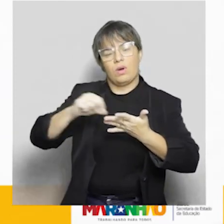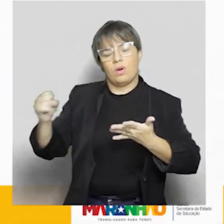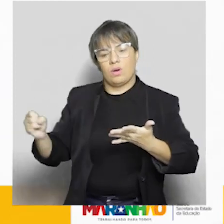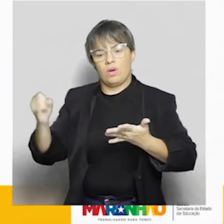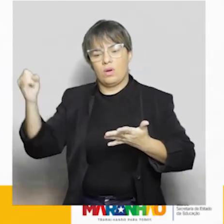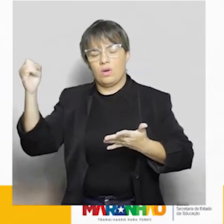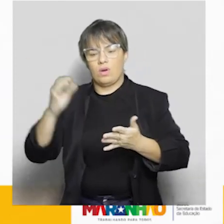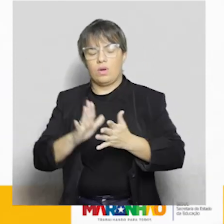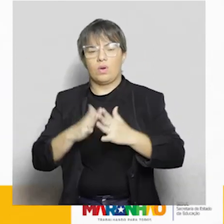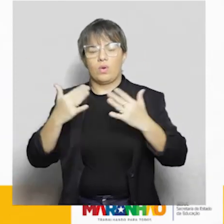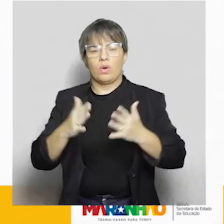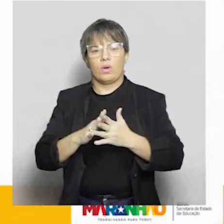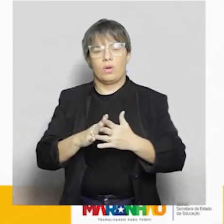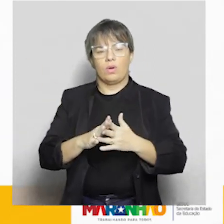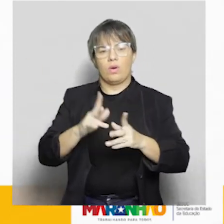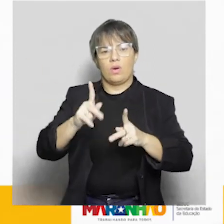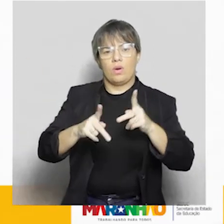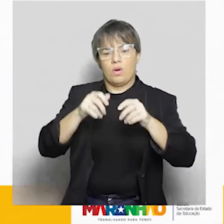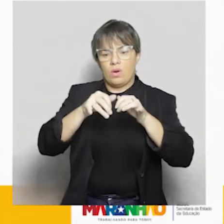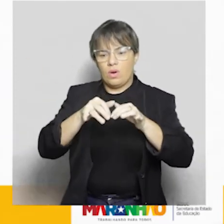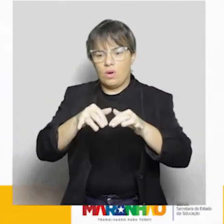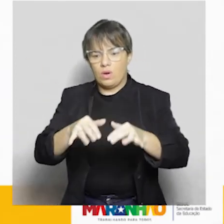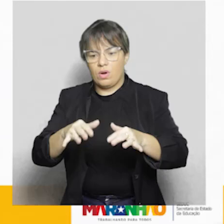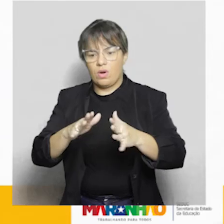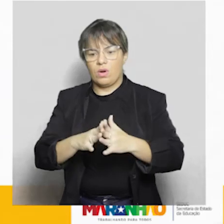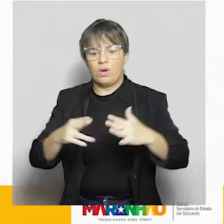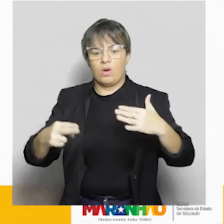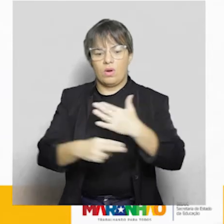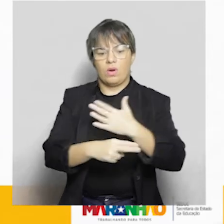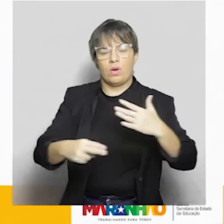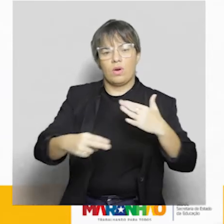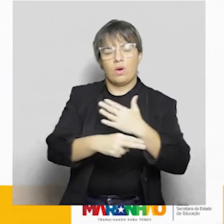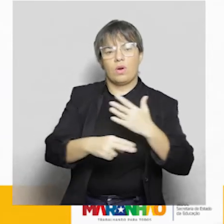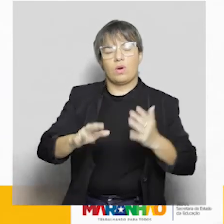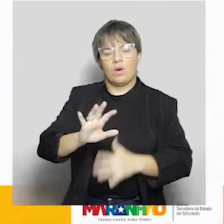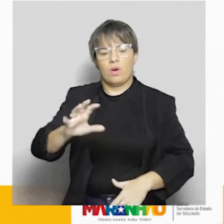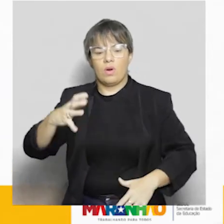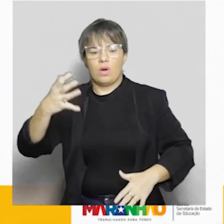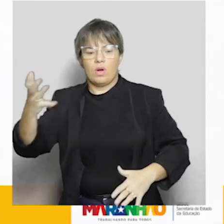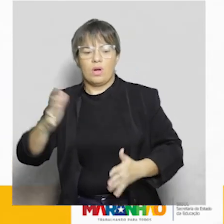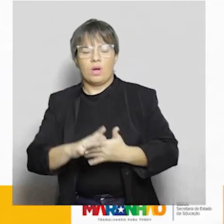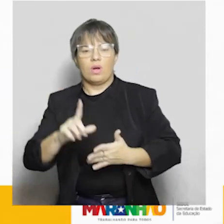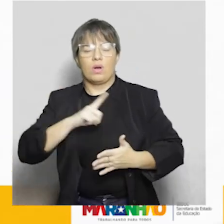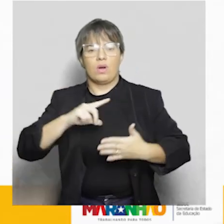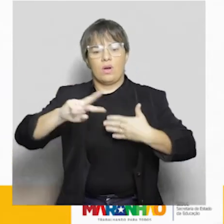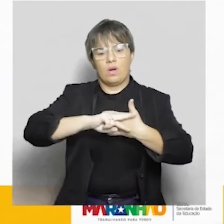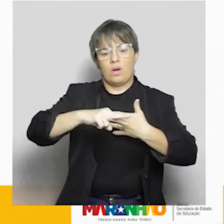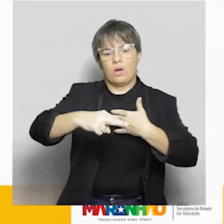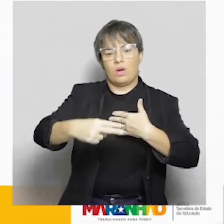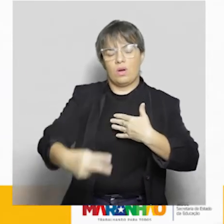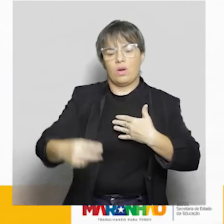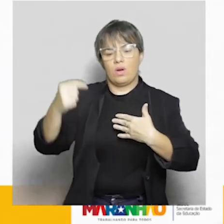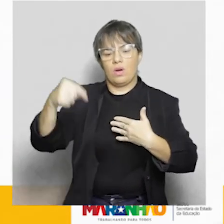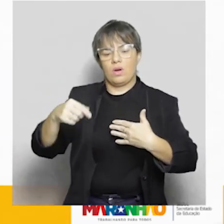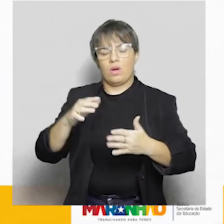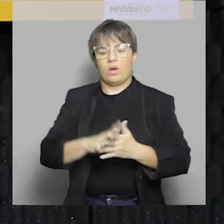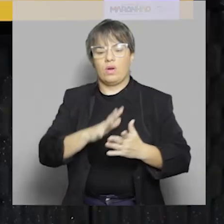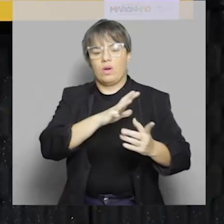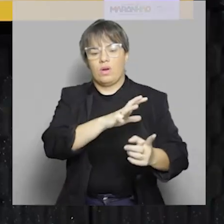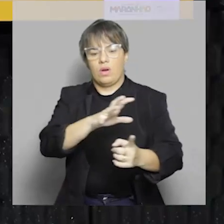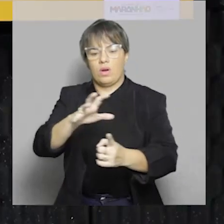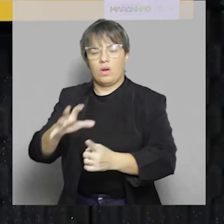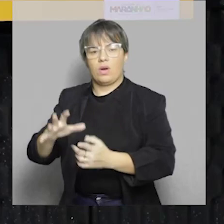ocupação urbana acontece, ela traz como consequência algo, porque ela vai afetar de